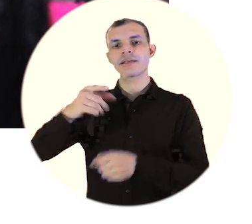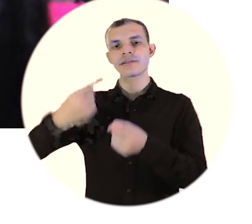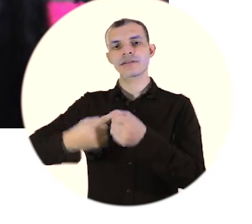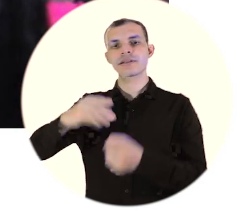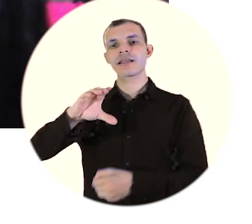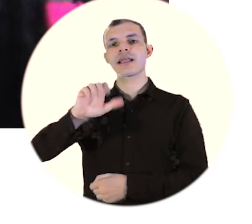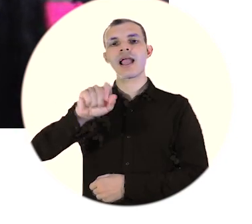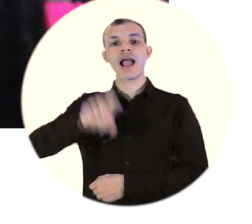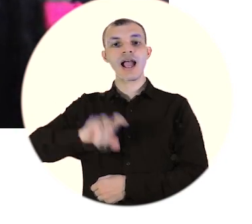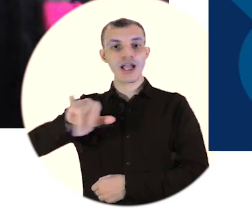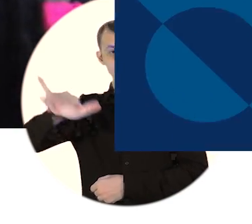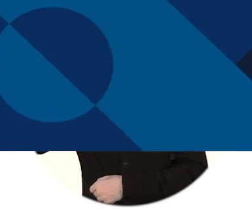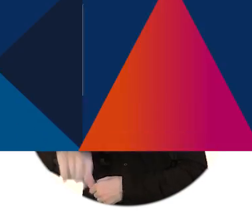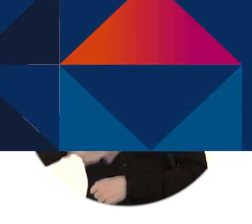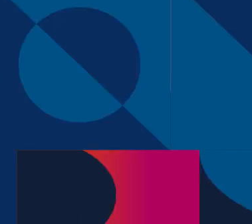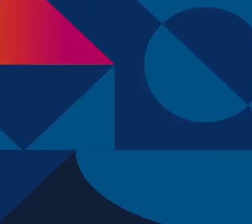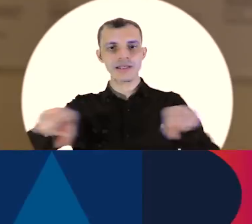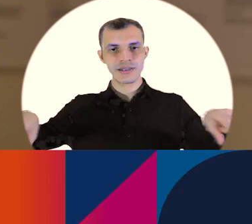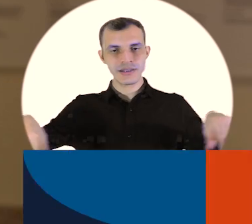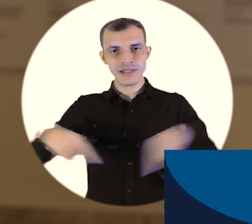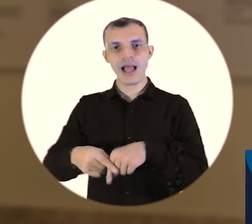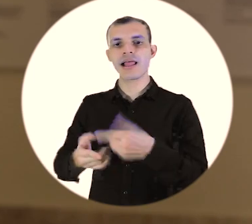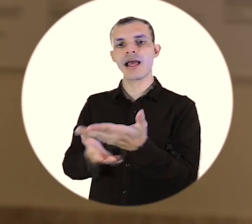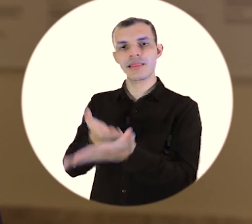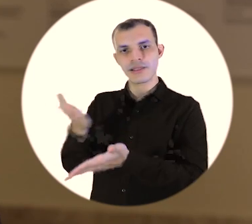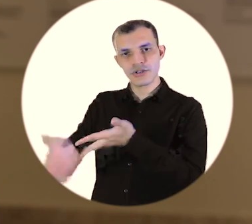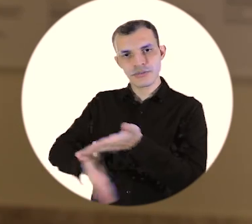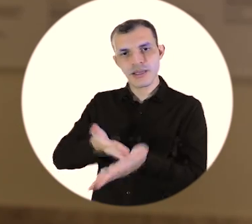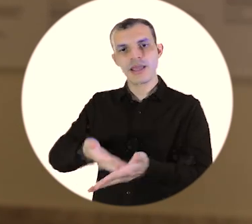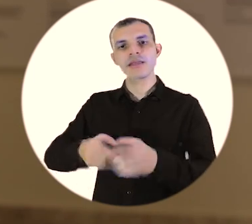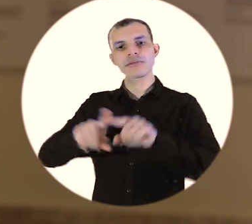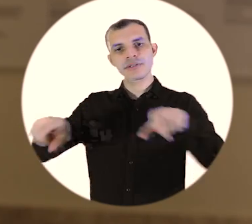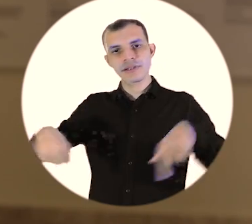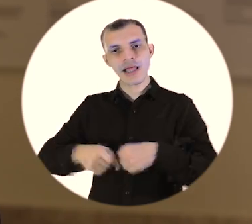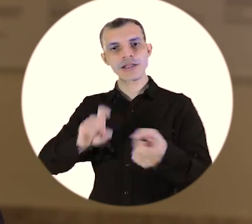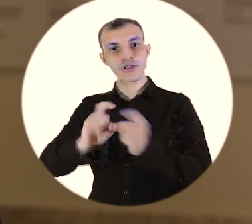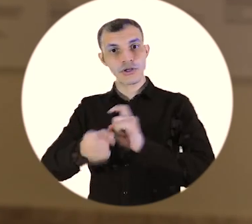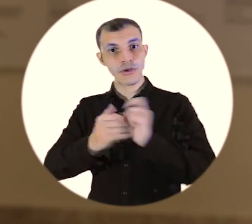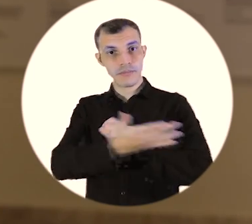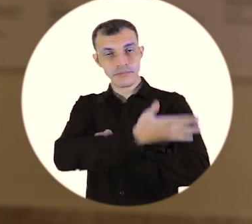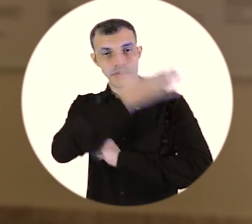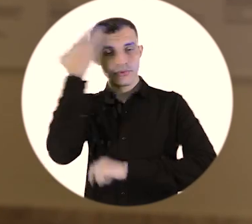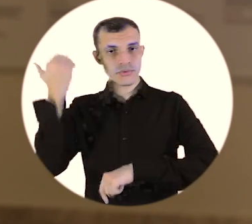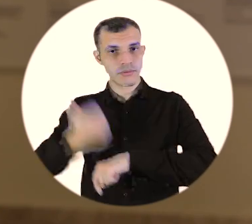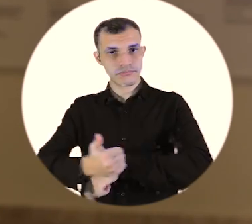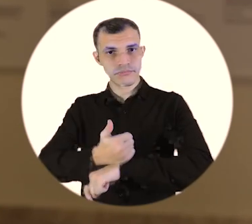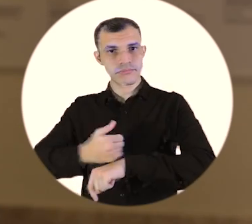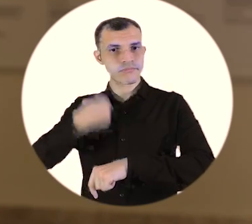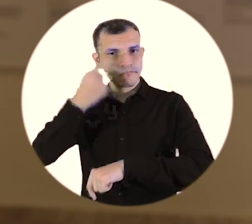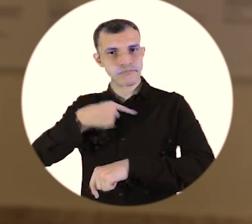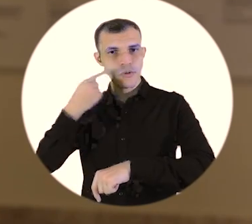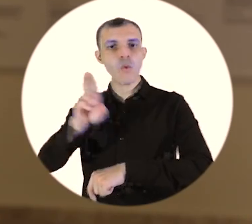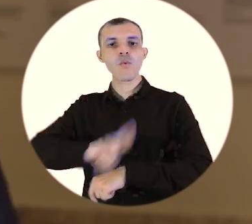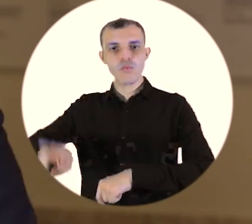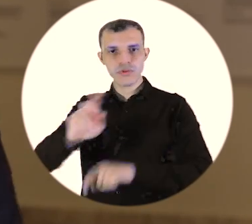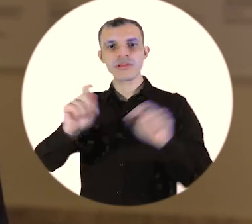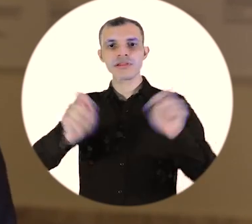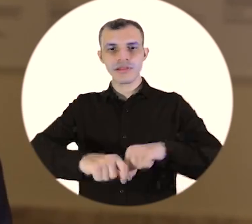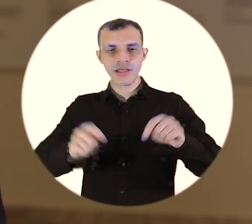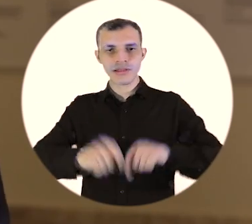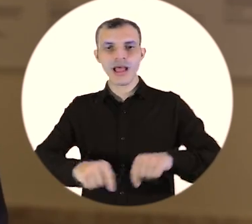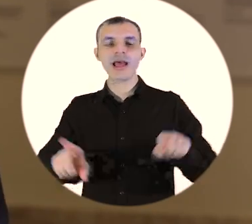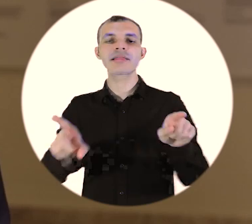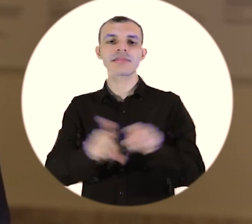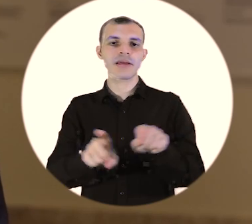fica no centro da cidade, com uma estrutura completa de sala de atendimento, sala de reunião, para que os advogados possam utilizar, escritório compartilhado